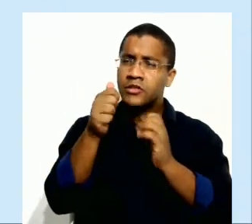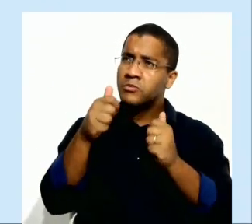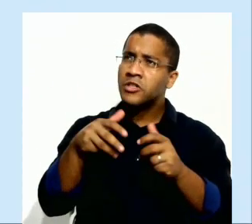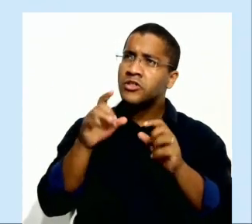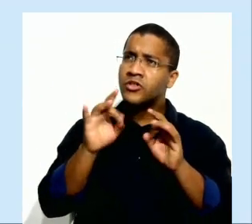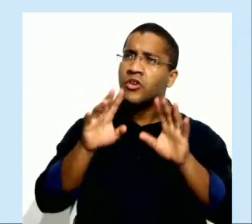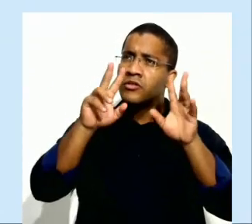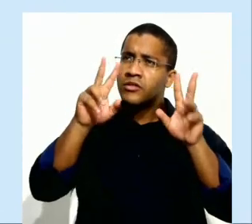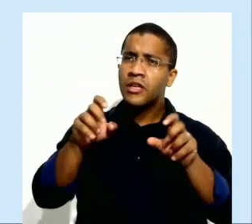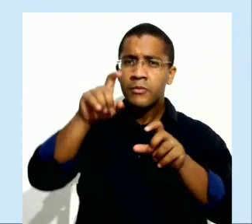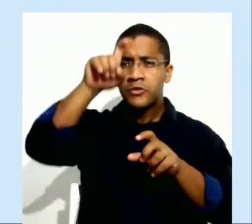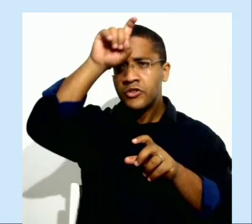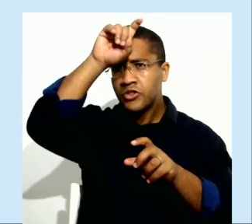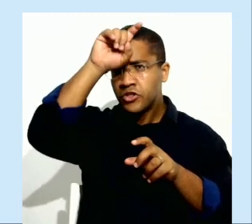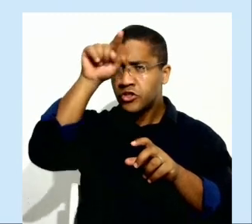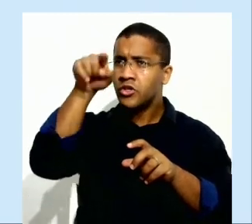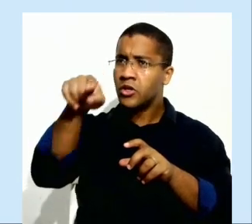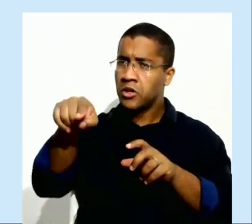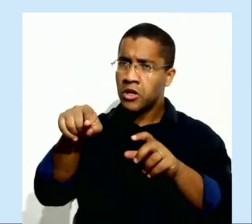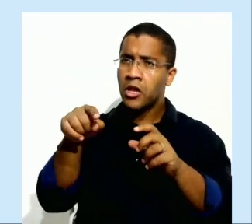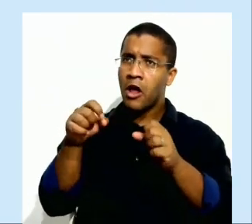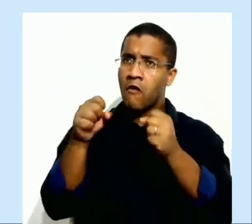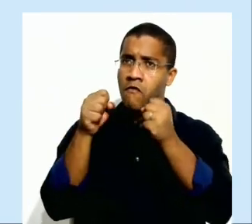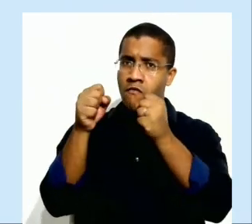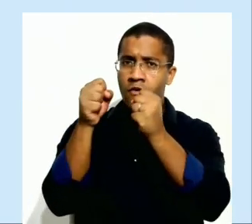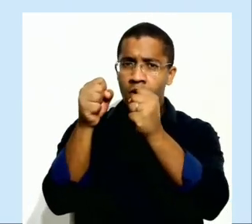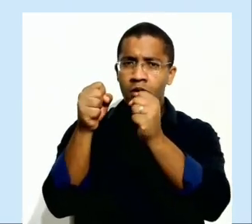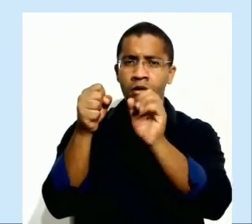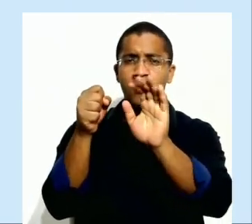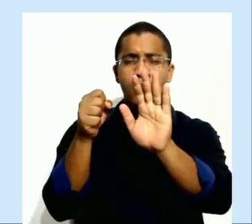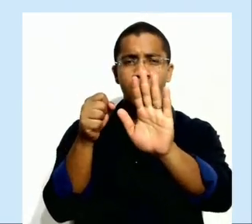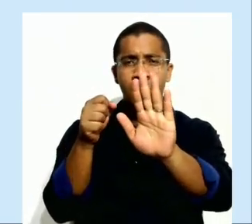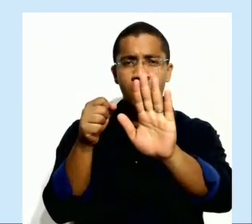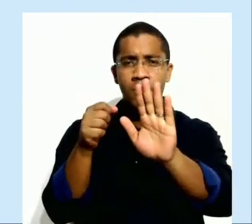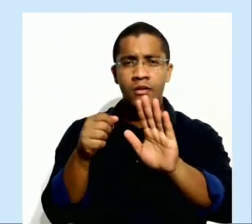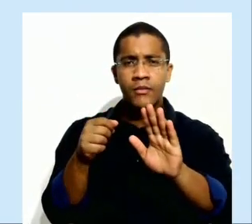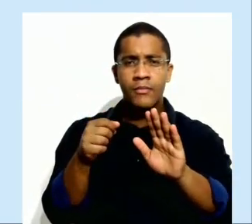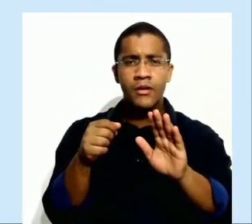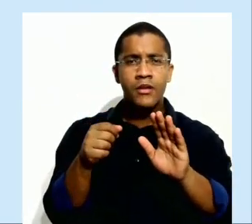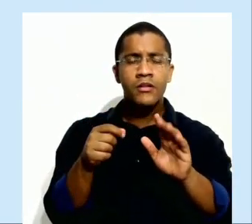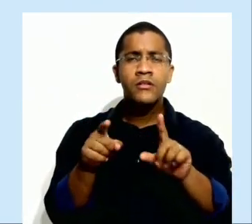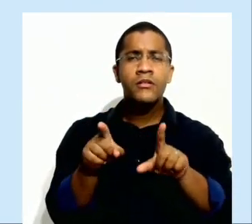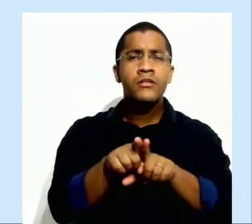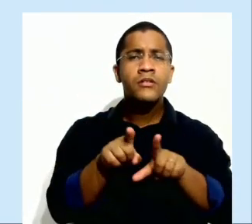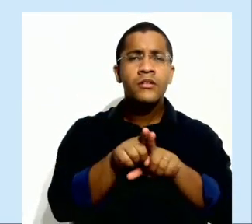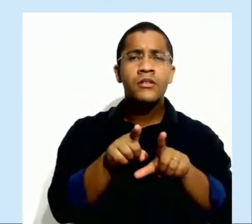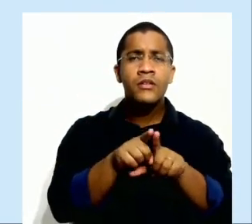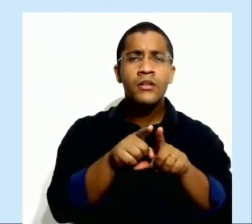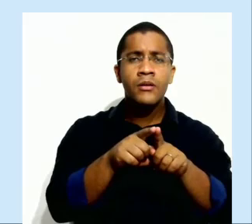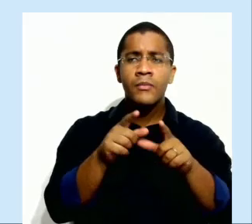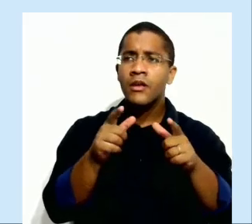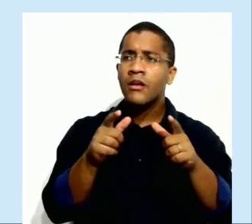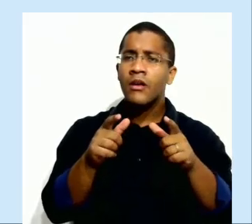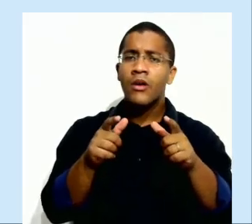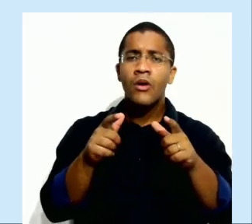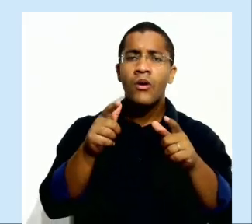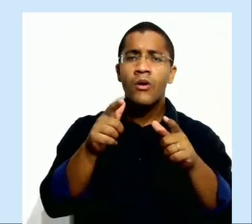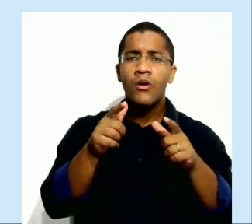Só fala do Egito, só fala da grandeza do Egito. Mas cadê a grandeza?